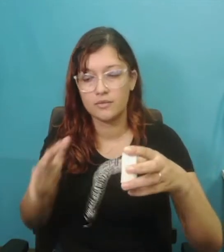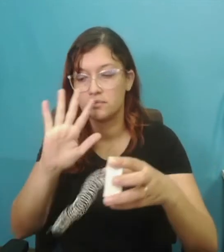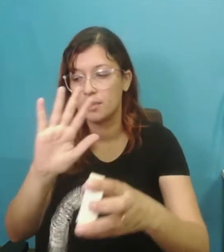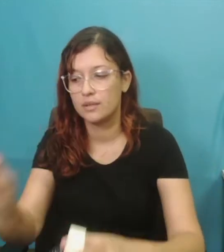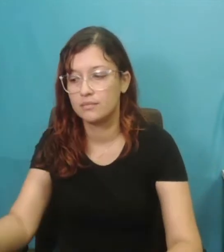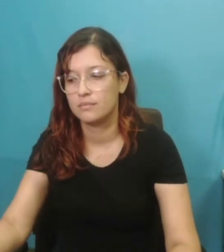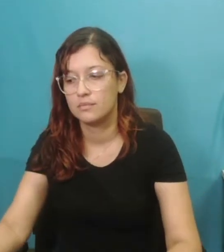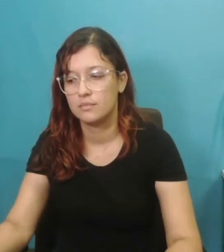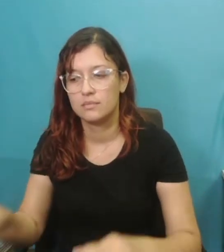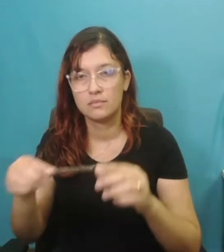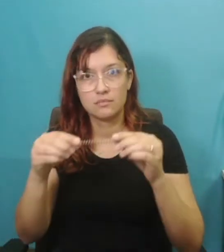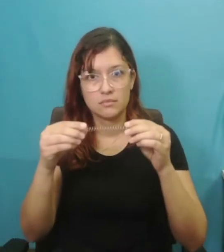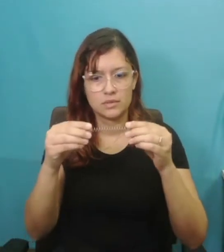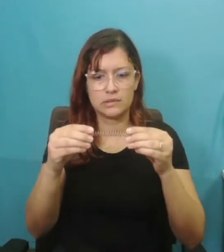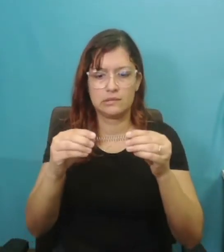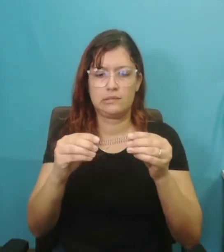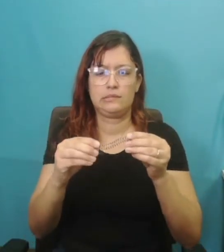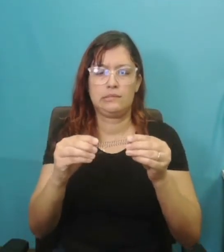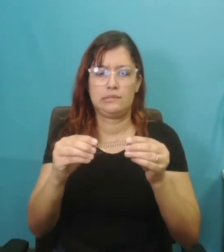Esse é um material bem flexível.